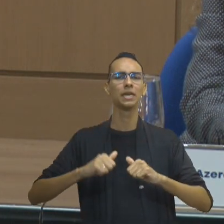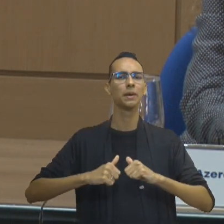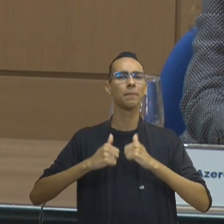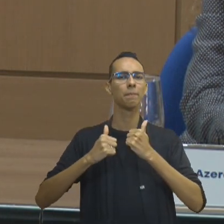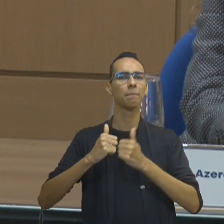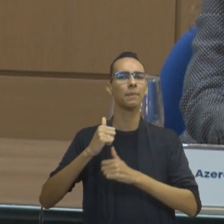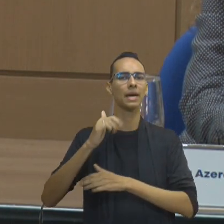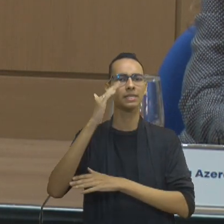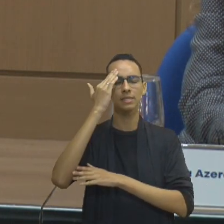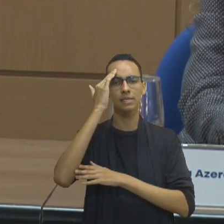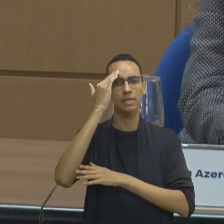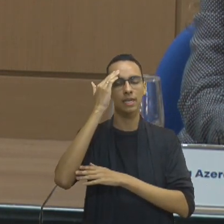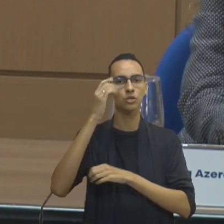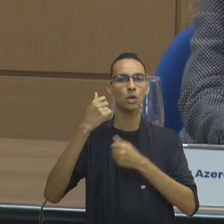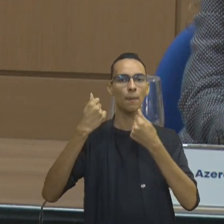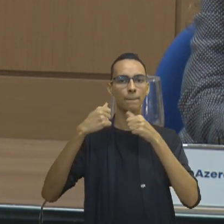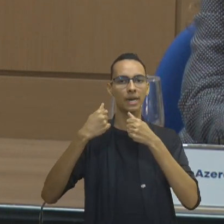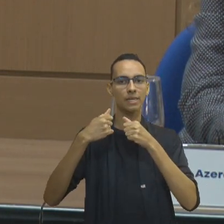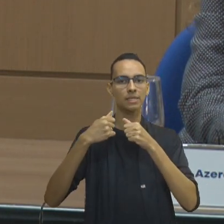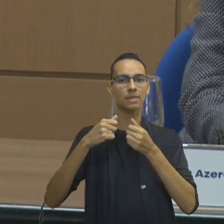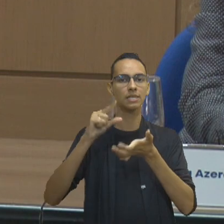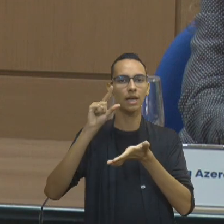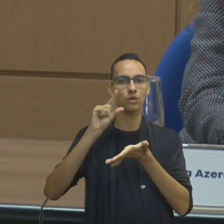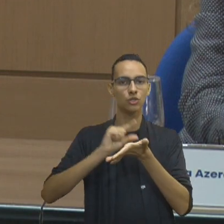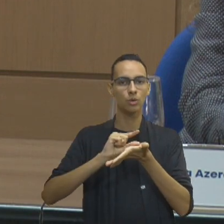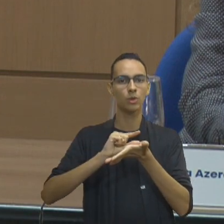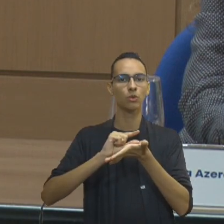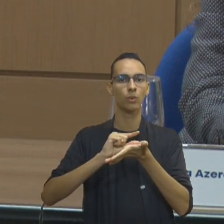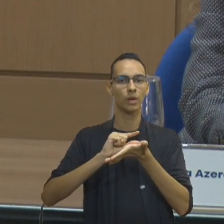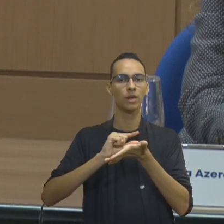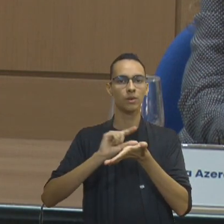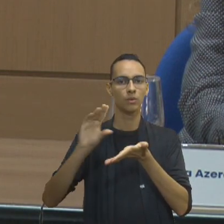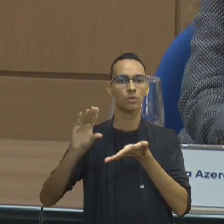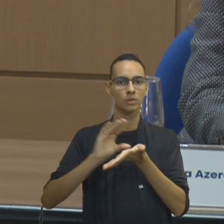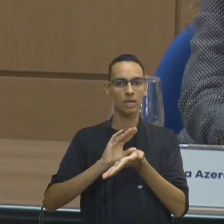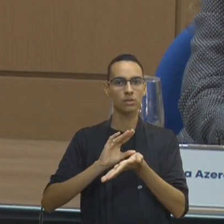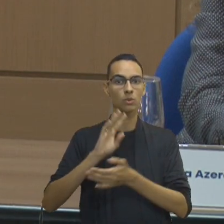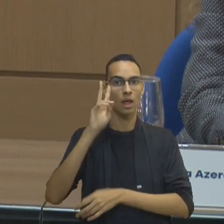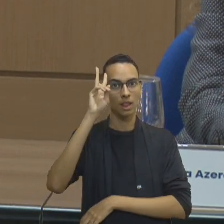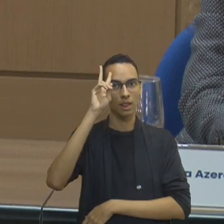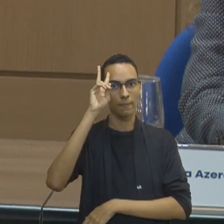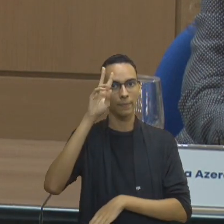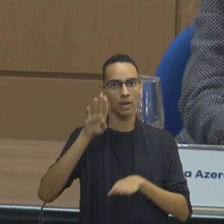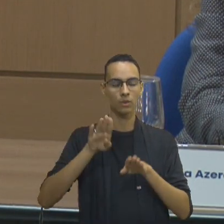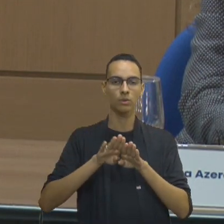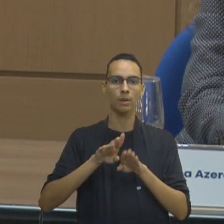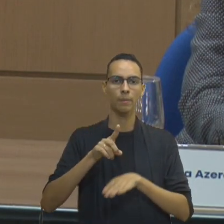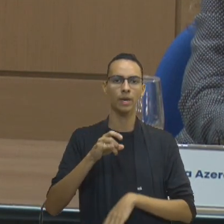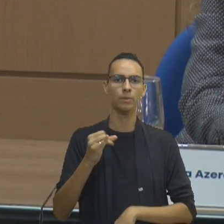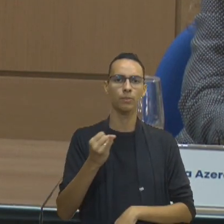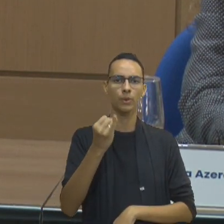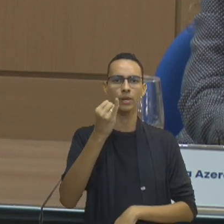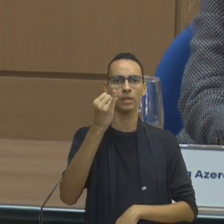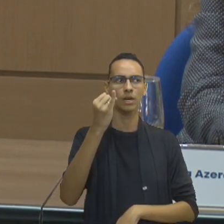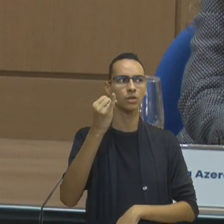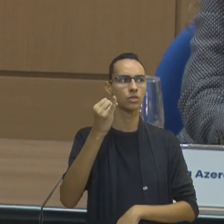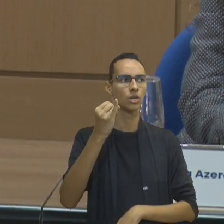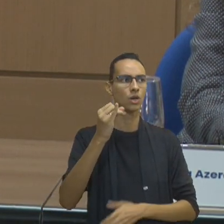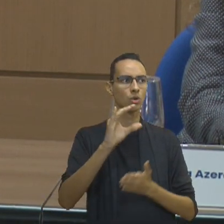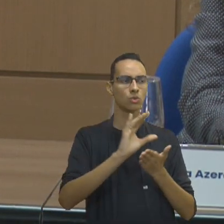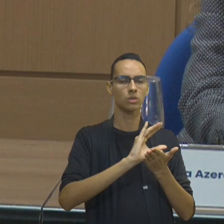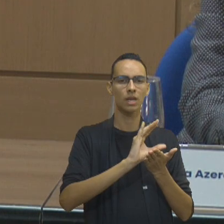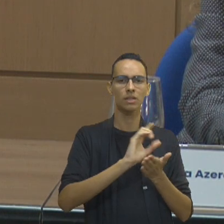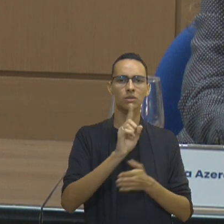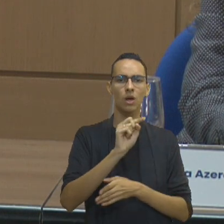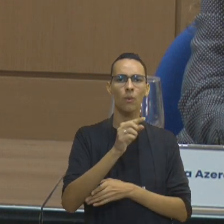entendiam ser mais necessário para a redução, né? Lembrando que a redução também nesses contratos não é só de pessoal,